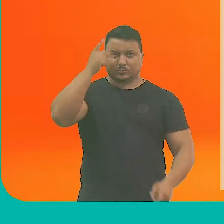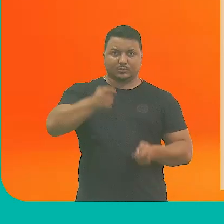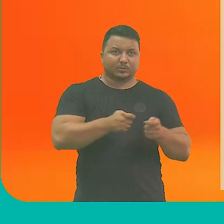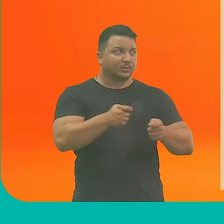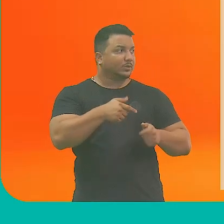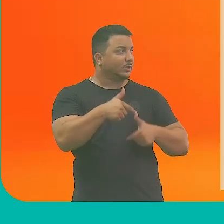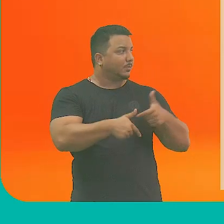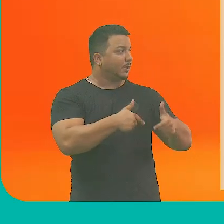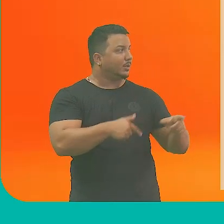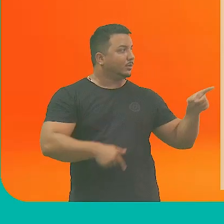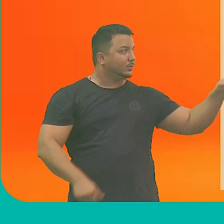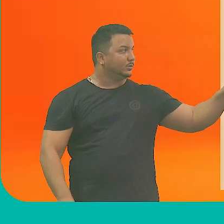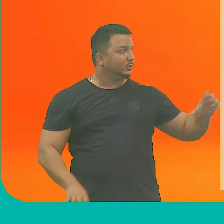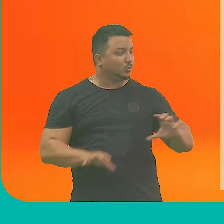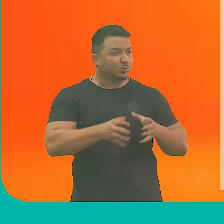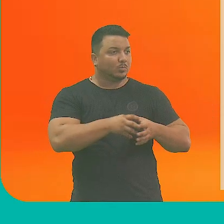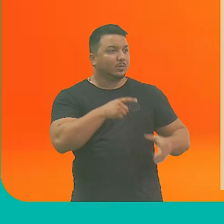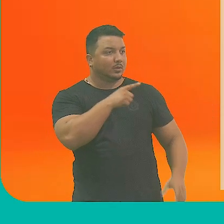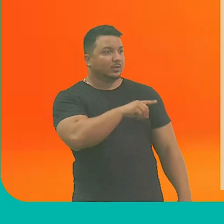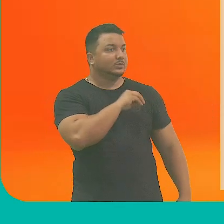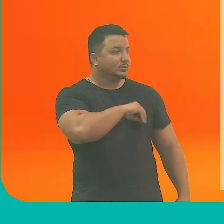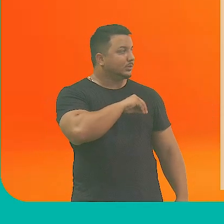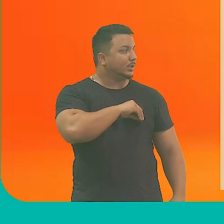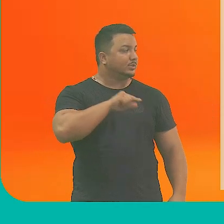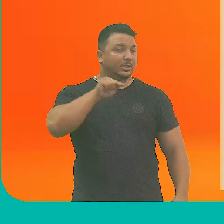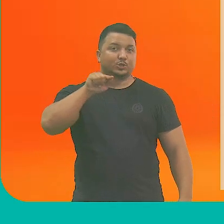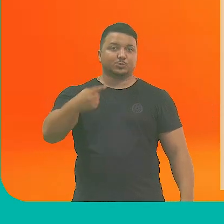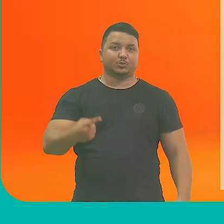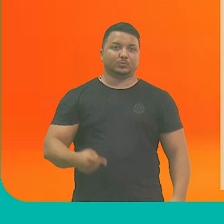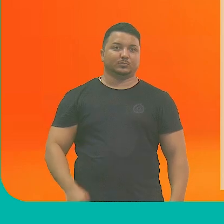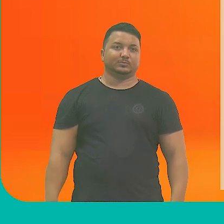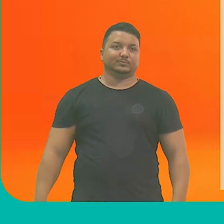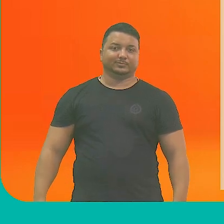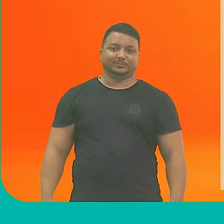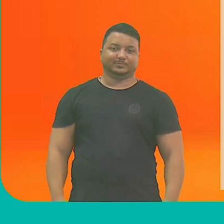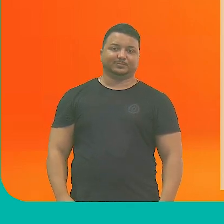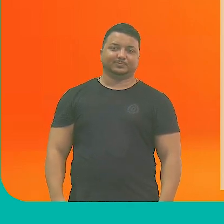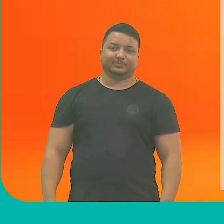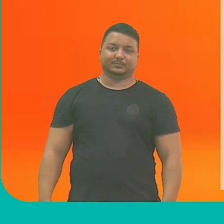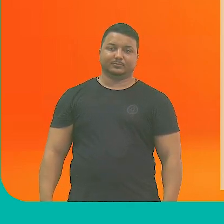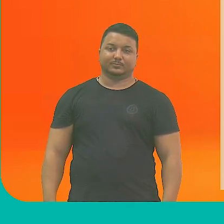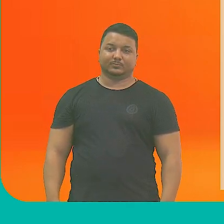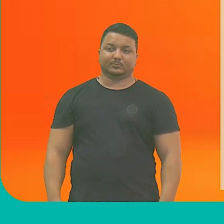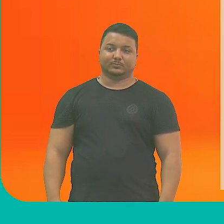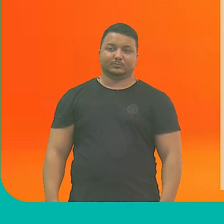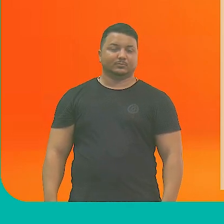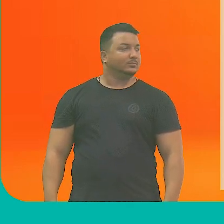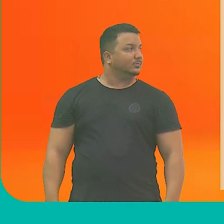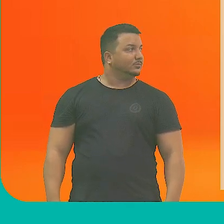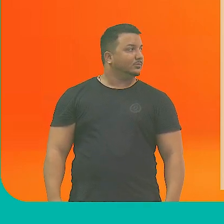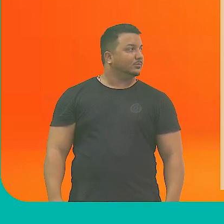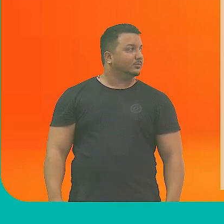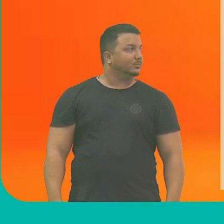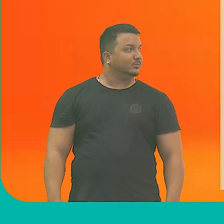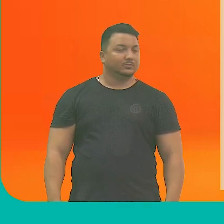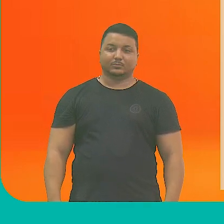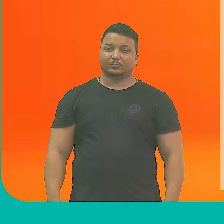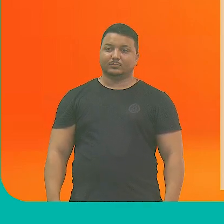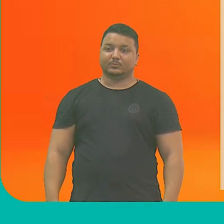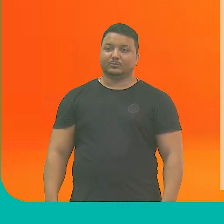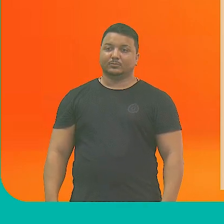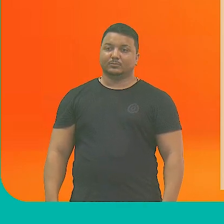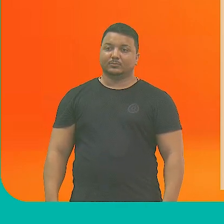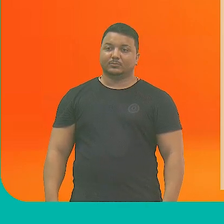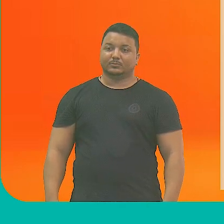ali, aquele pessoal ali, tudinho recebe 7.000, né? Patou? Tu comemorou o